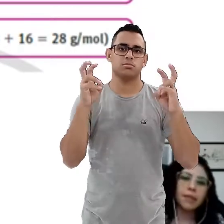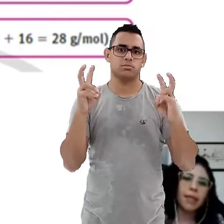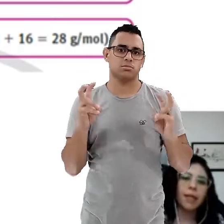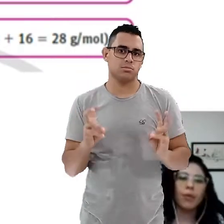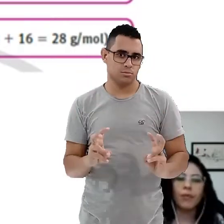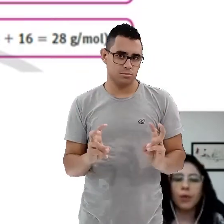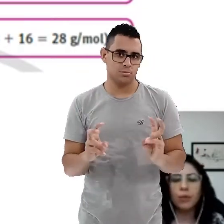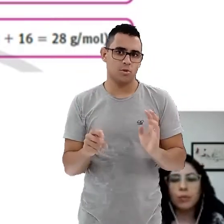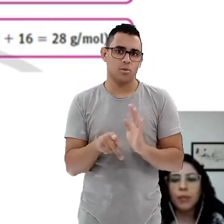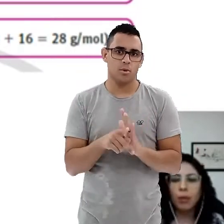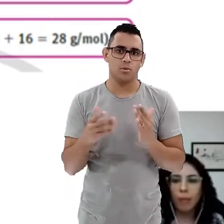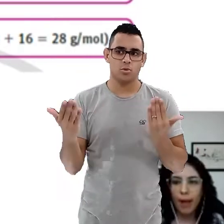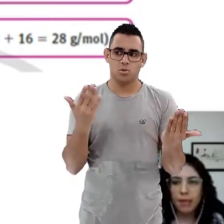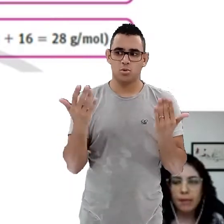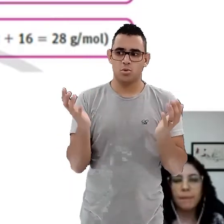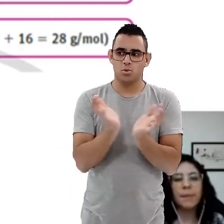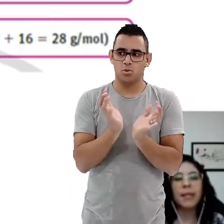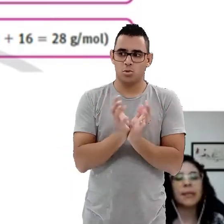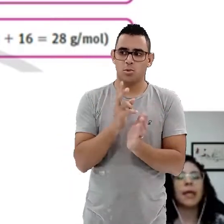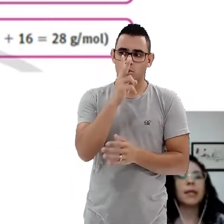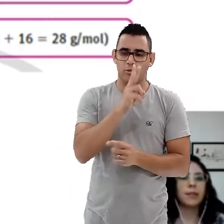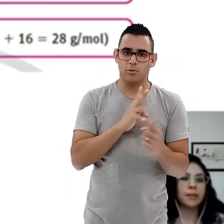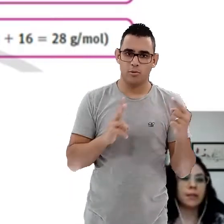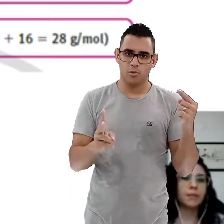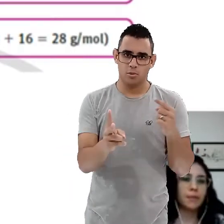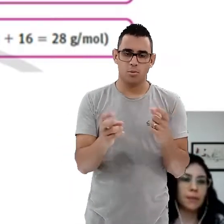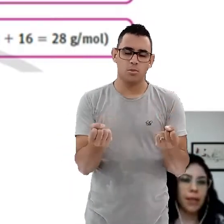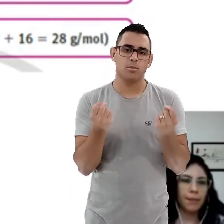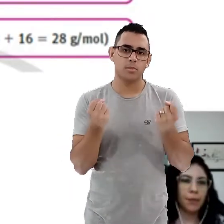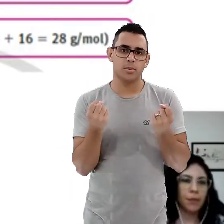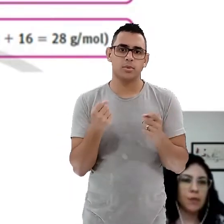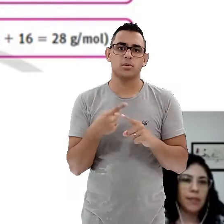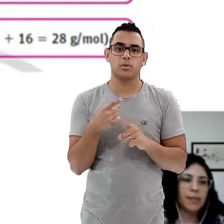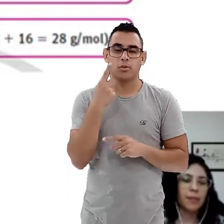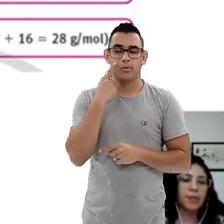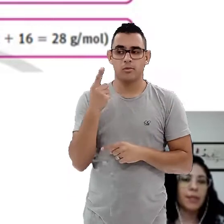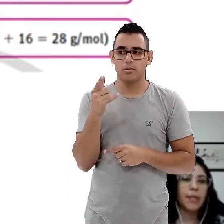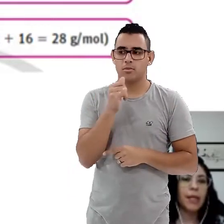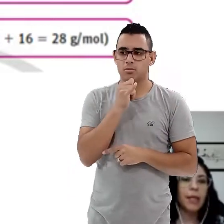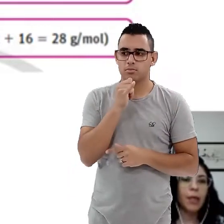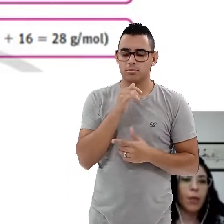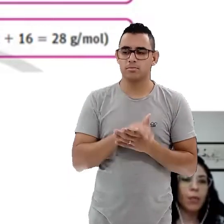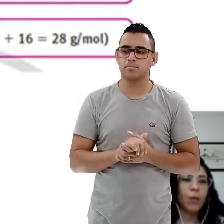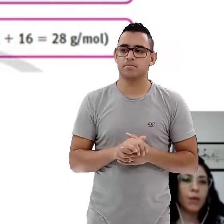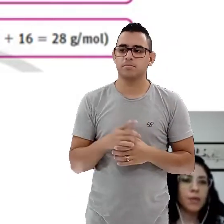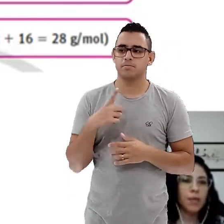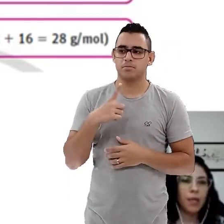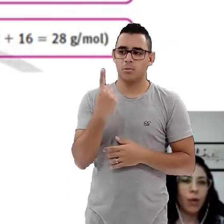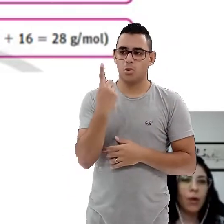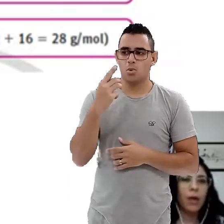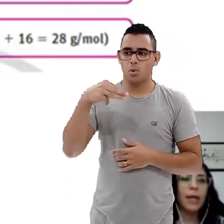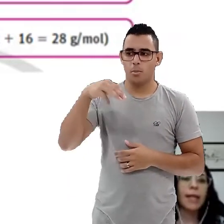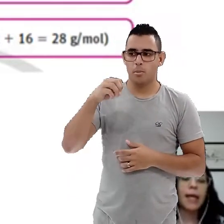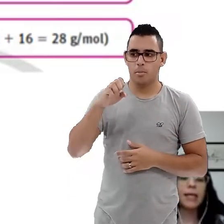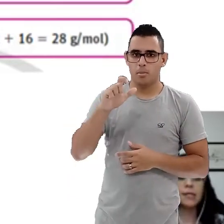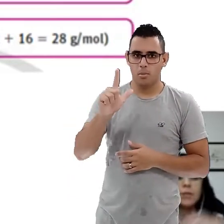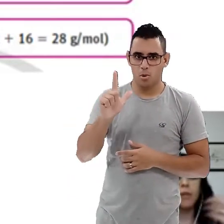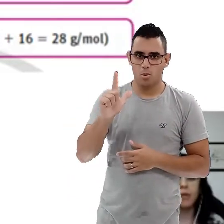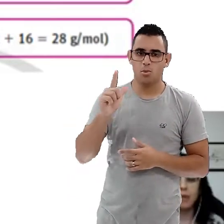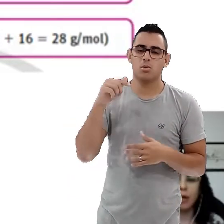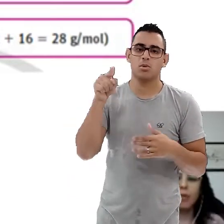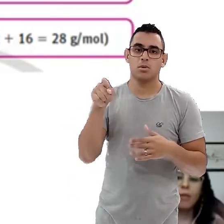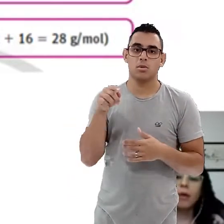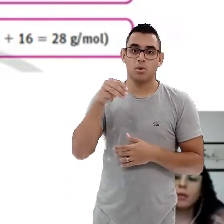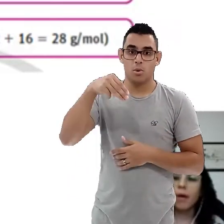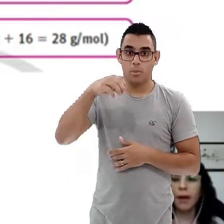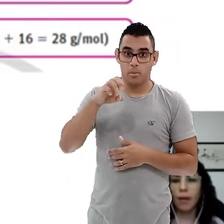quantidade de matéria com volume, com massa, tá? Então, vamos lá para o nosso exemplo. A gente tem aqui, ó, um mol de CO, tá? E esse 1 mol